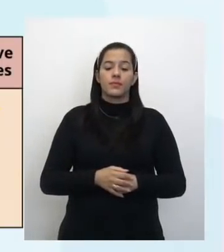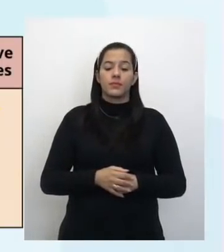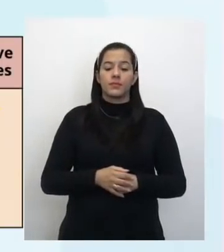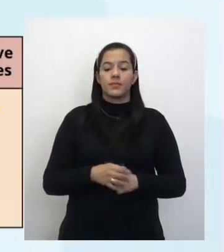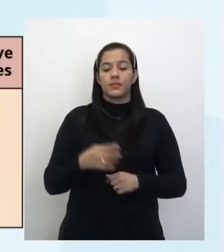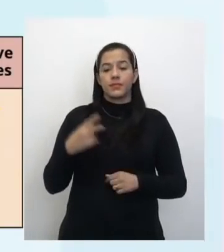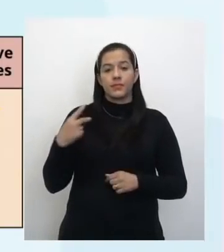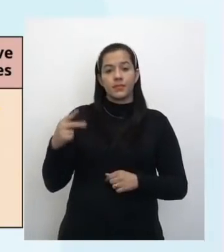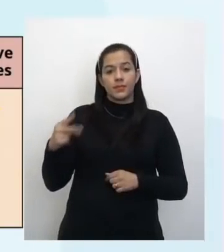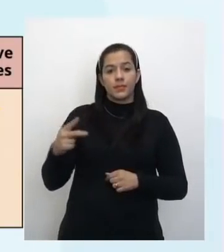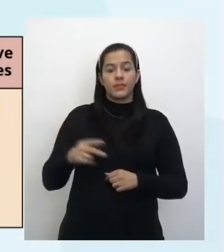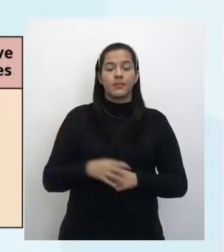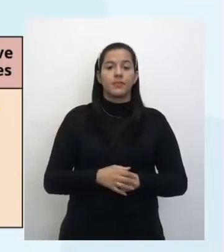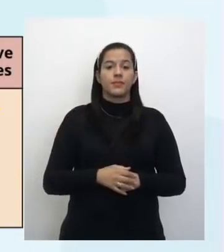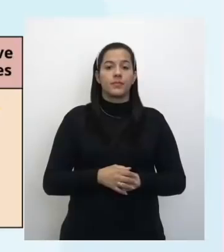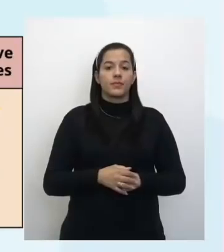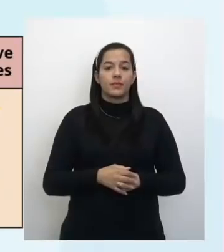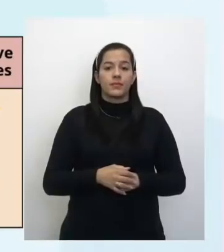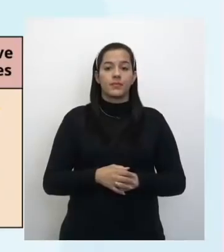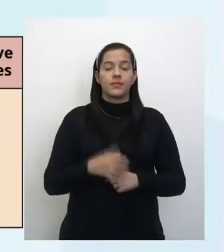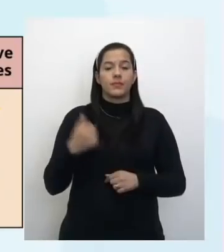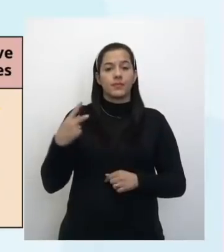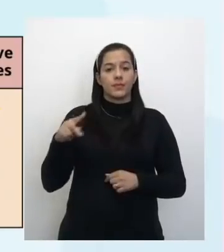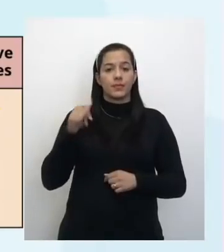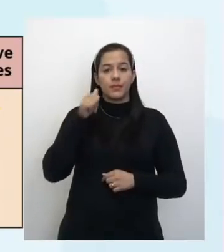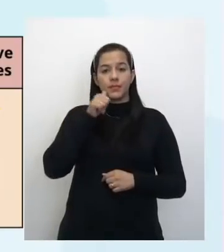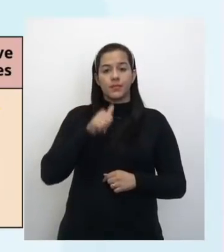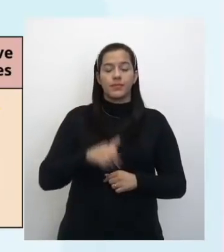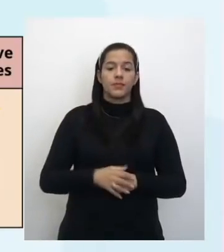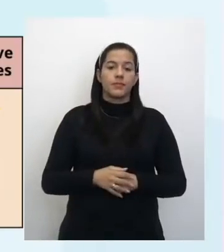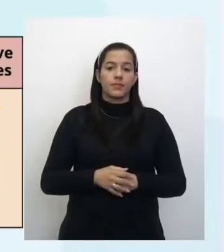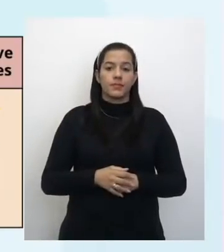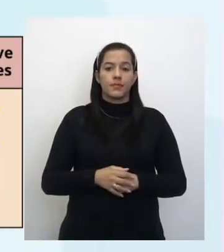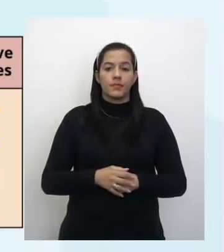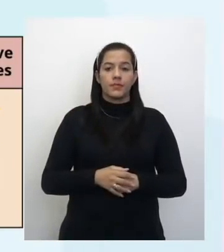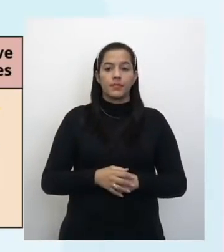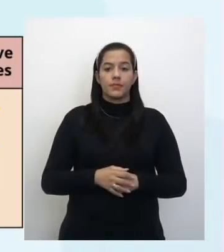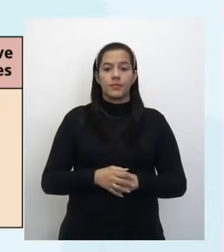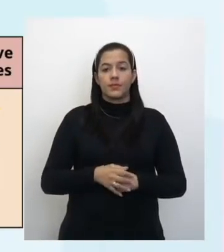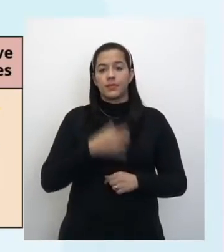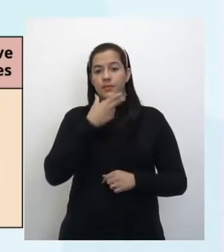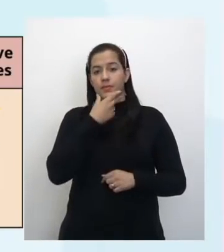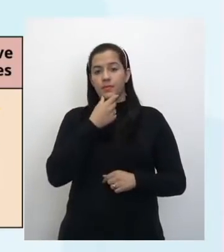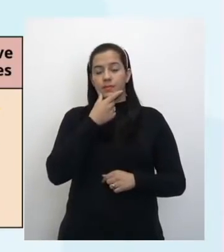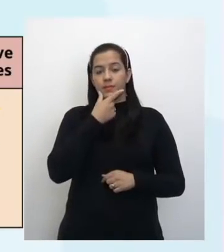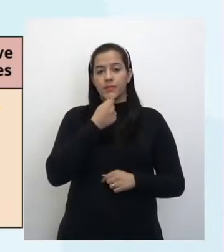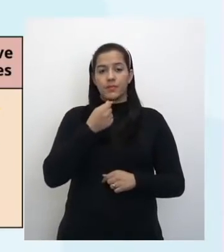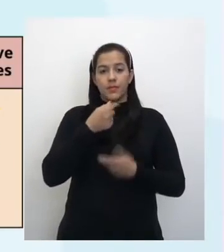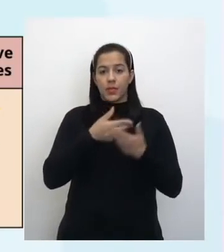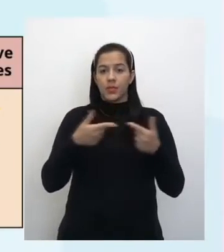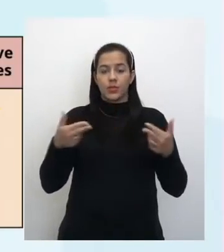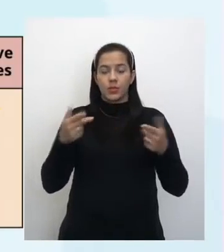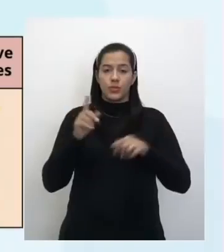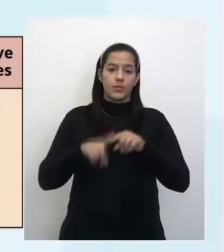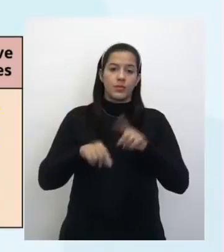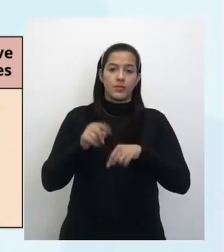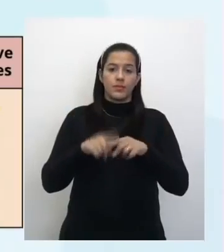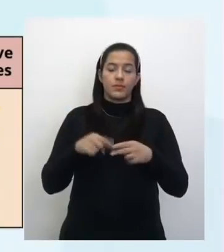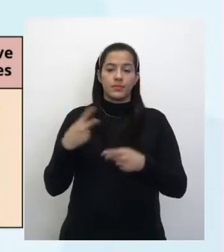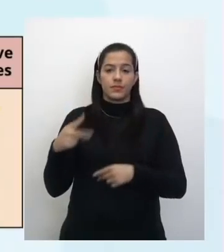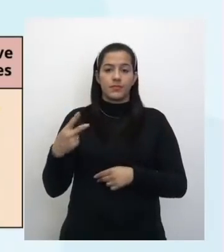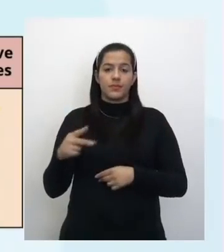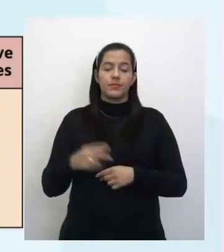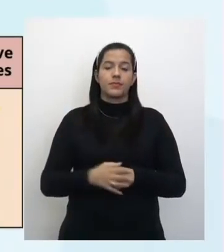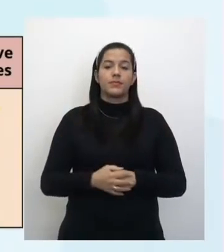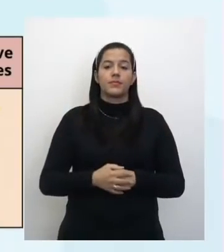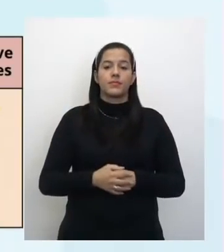dele res res dela cor da da coisa objeto dele dela